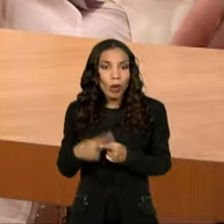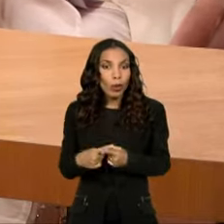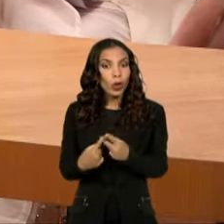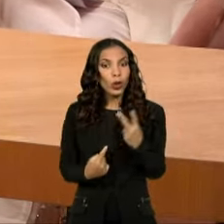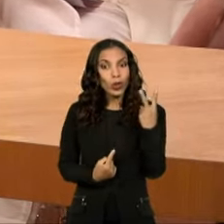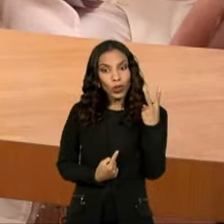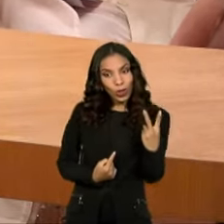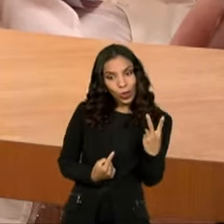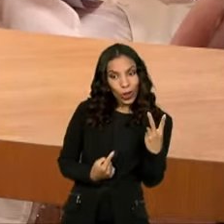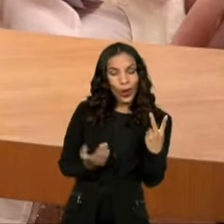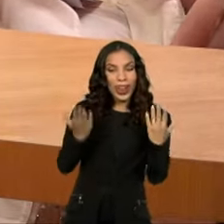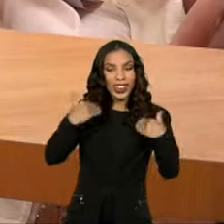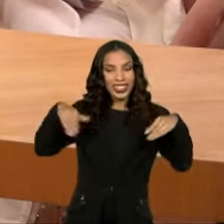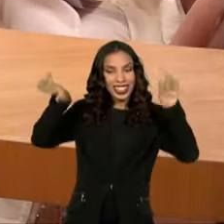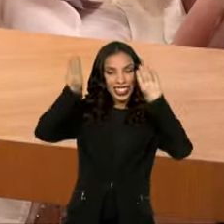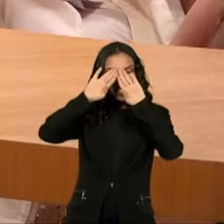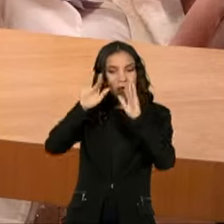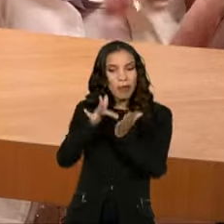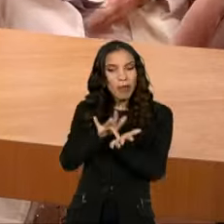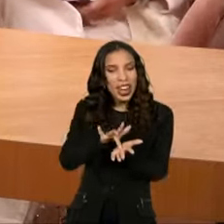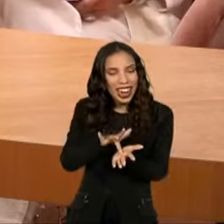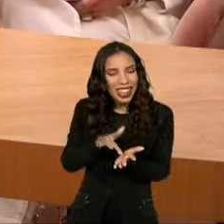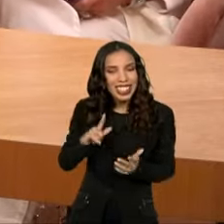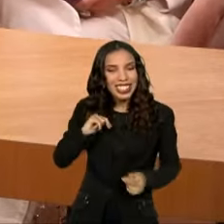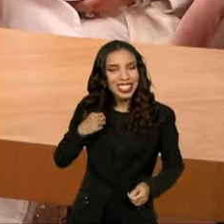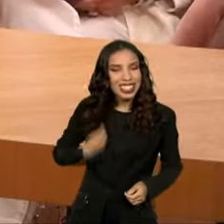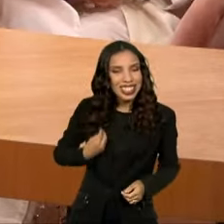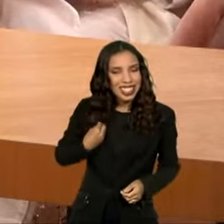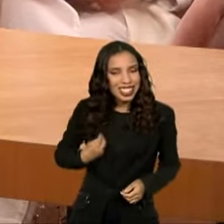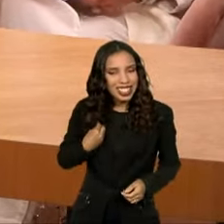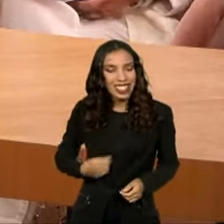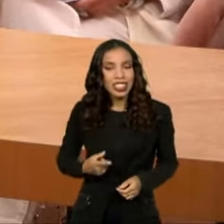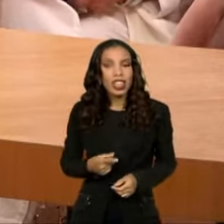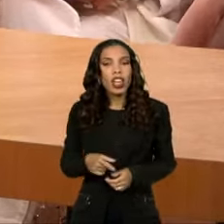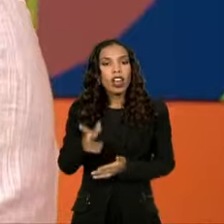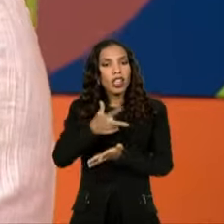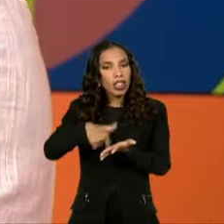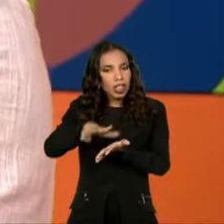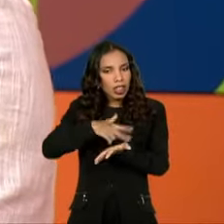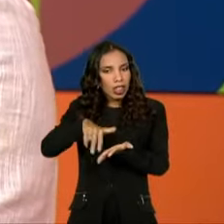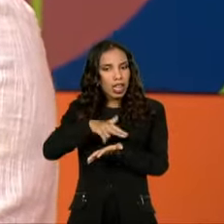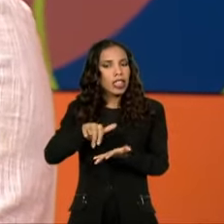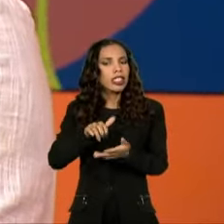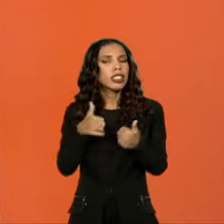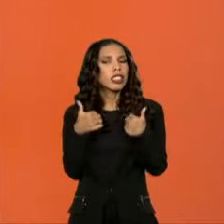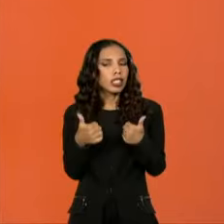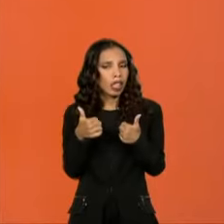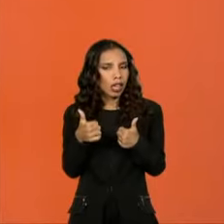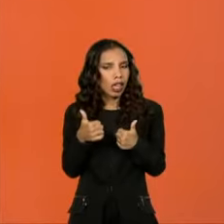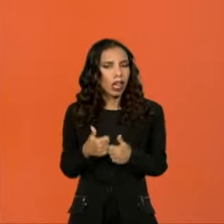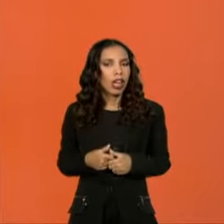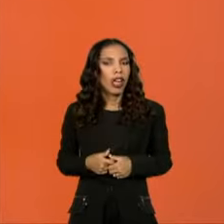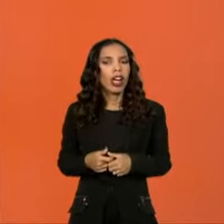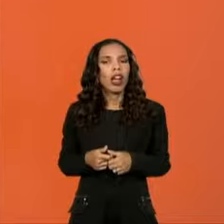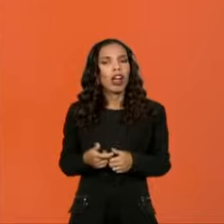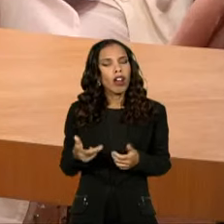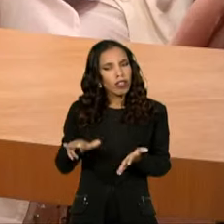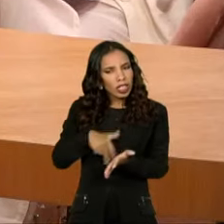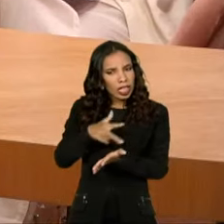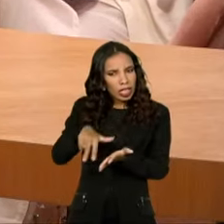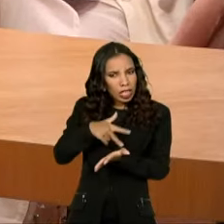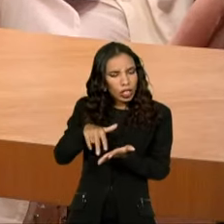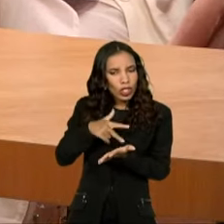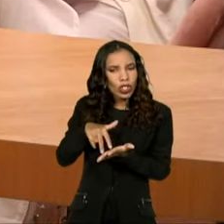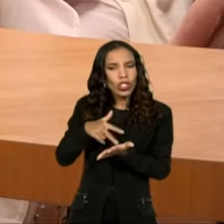bailarinos na minha bancada hoje, gente. Eu sou só curioso. É, não, você dança muito bem, meu amor. Você ganhou, dançou lá, dança dos famosos,